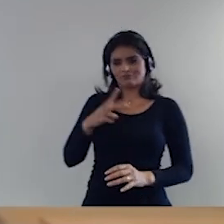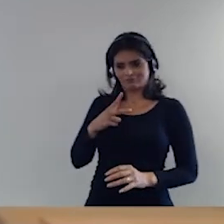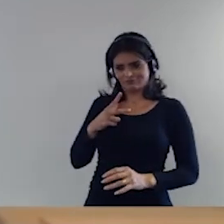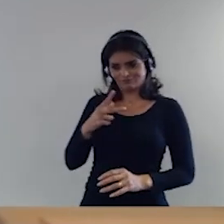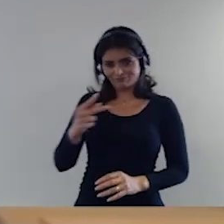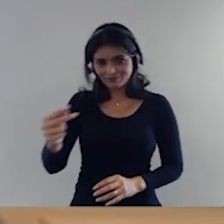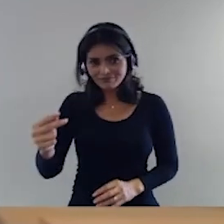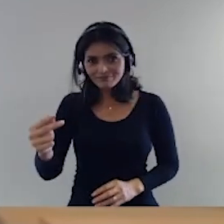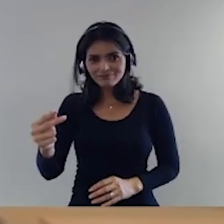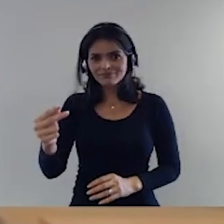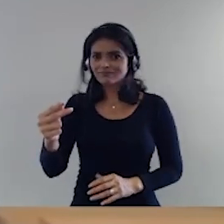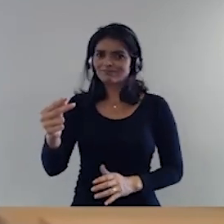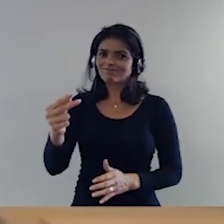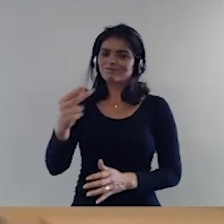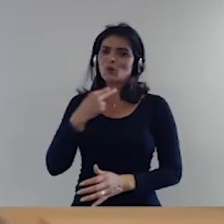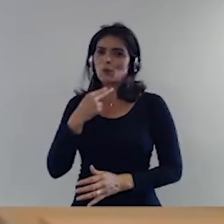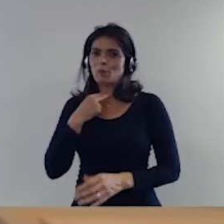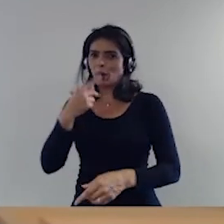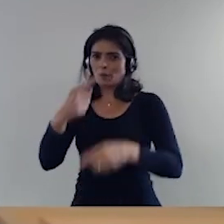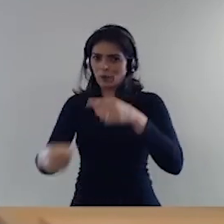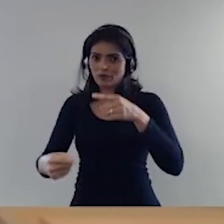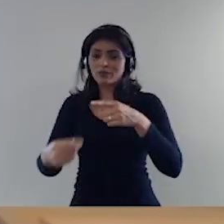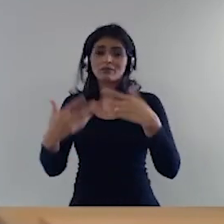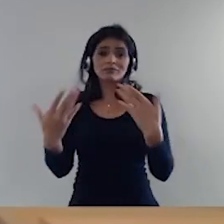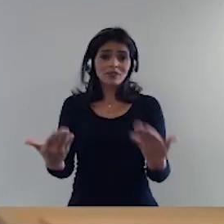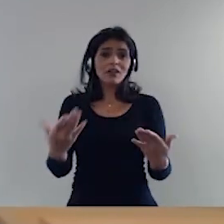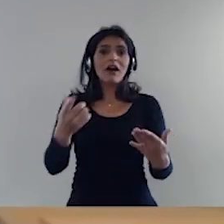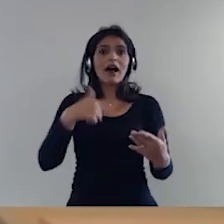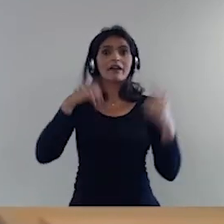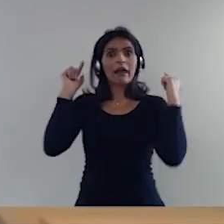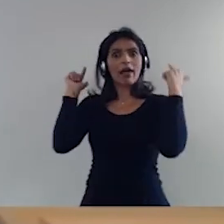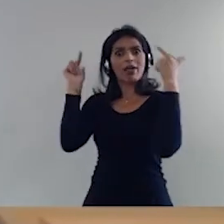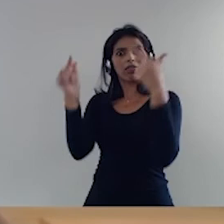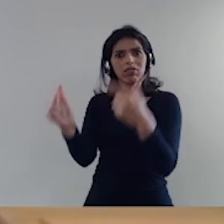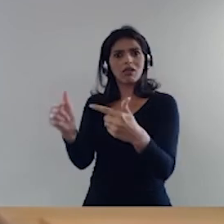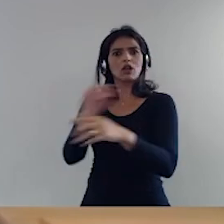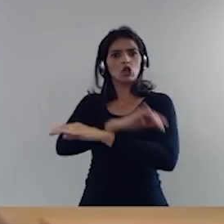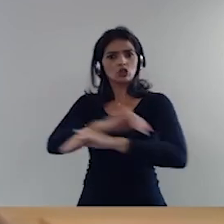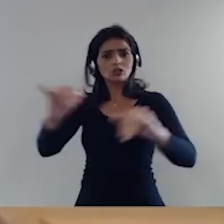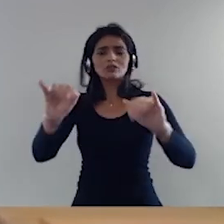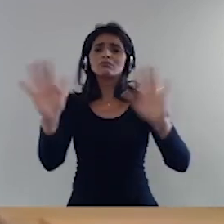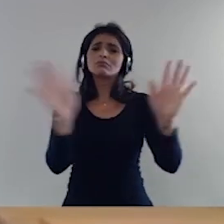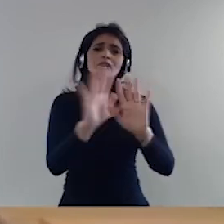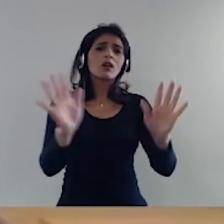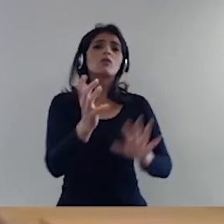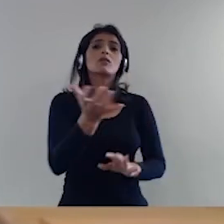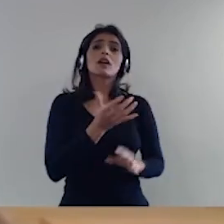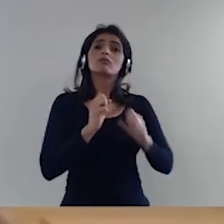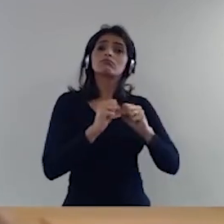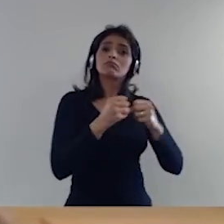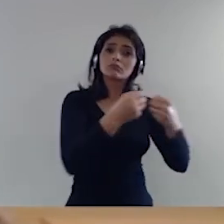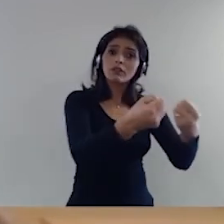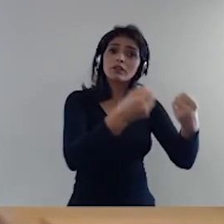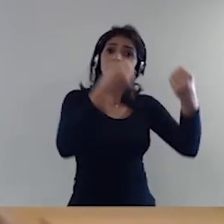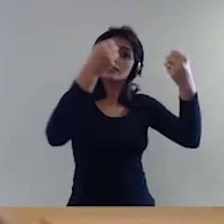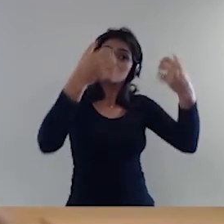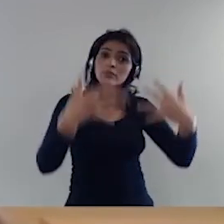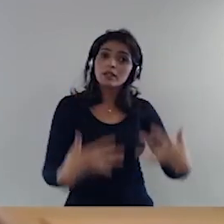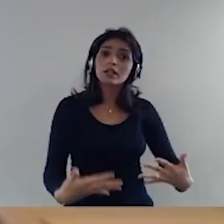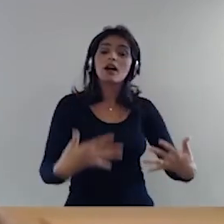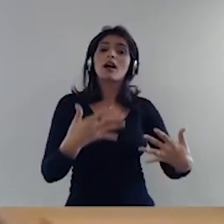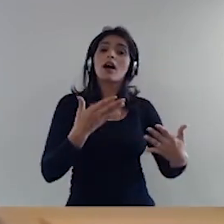destacar algumas intervenções do Supremo Tribunal Federal, inclusive para justificá-las e defendê-las, porque acho que